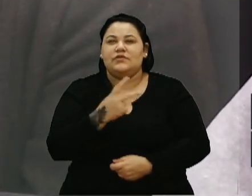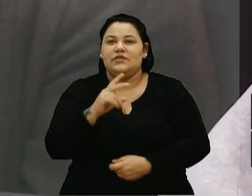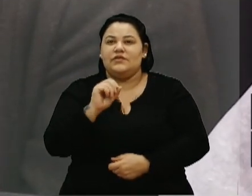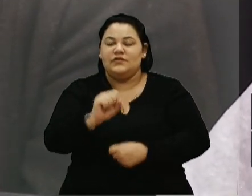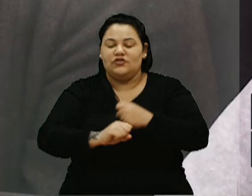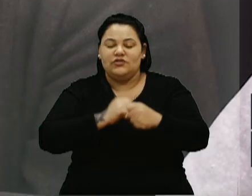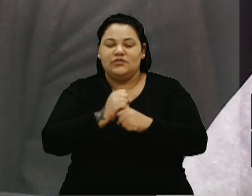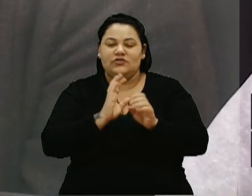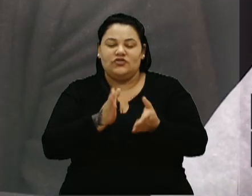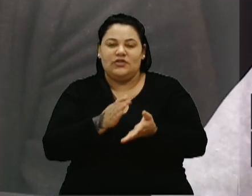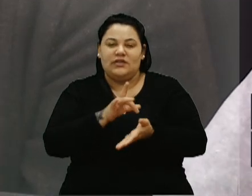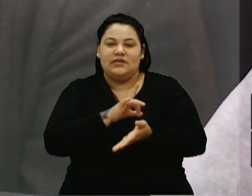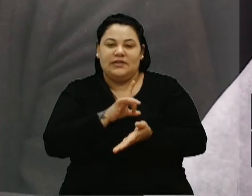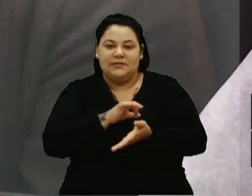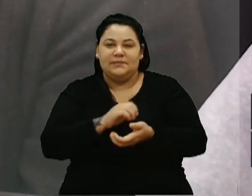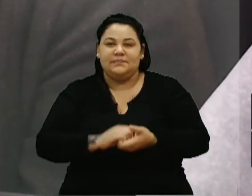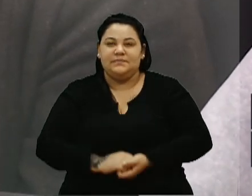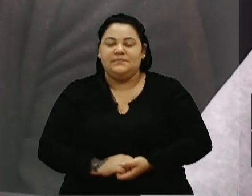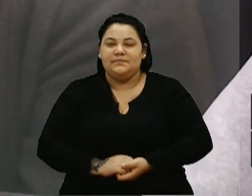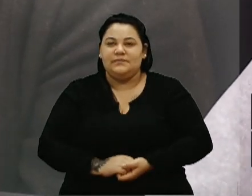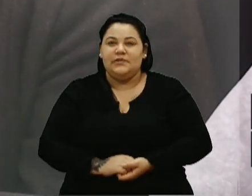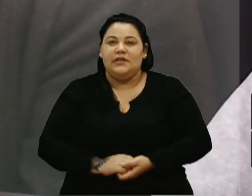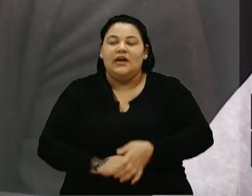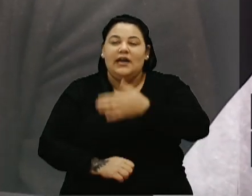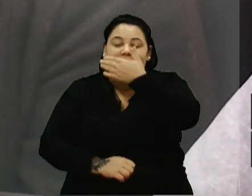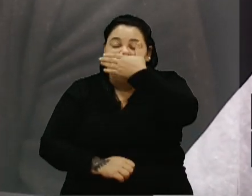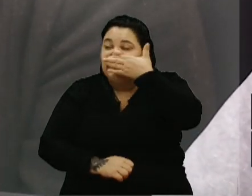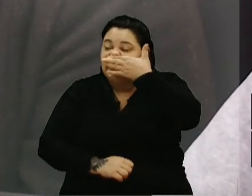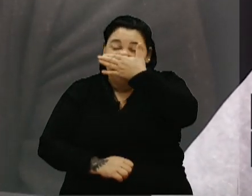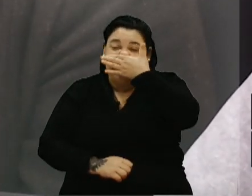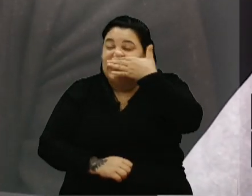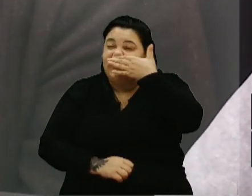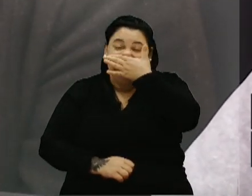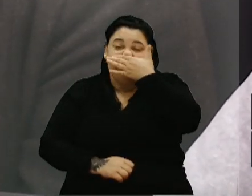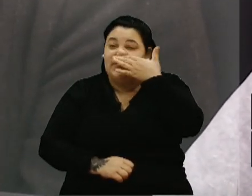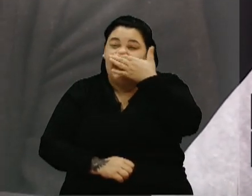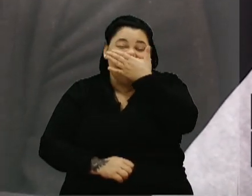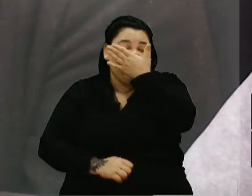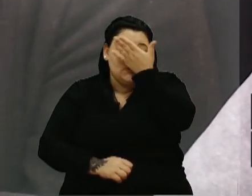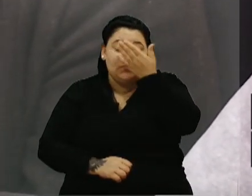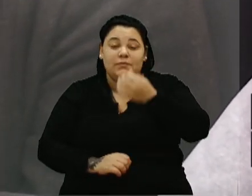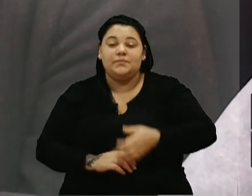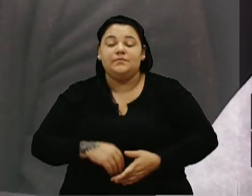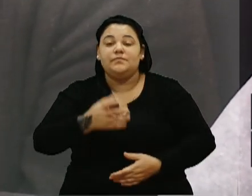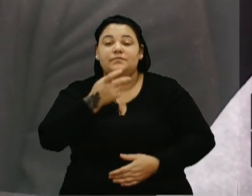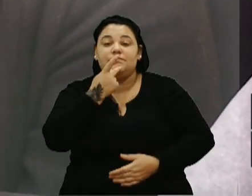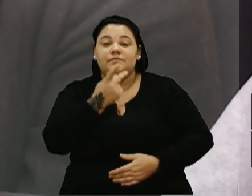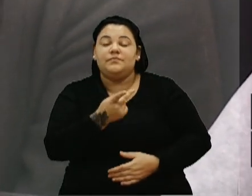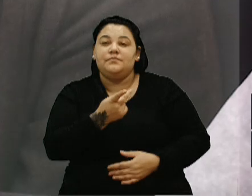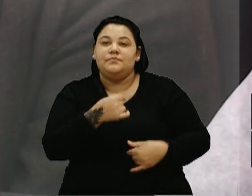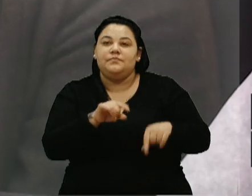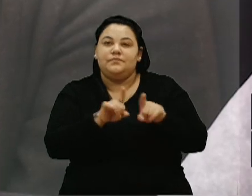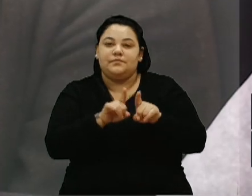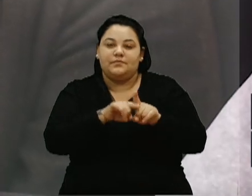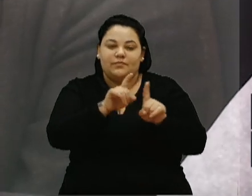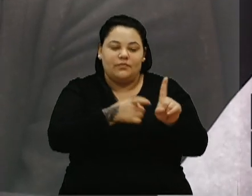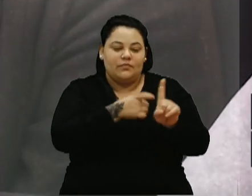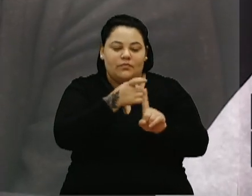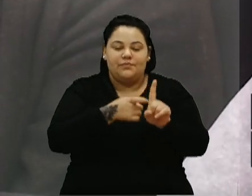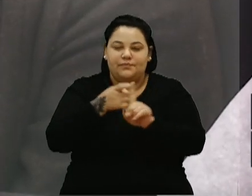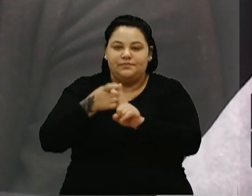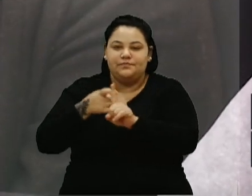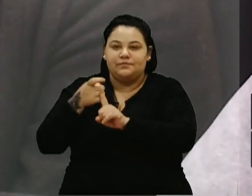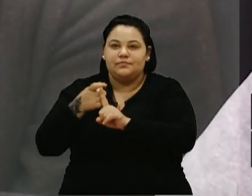de existência do Mental Tchê. E aí quero falar também que a Renila se reúne mensalmente de